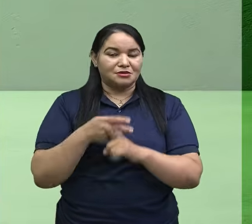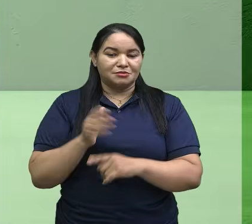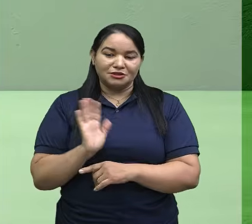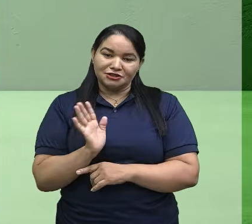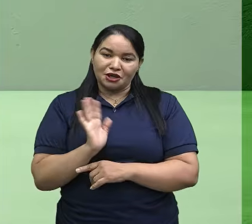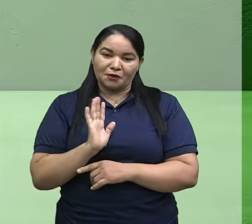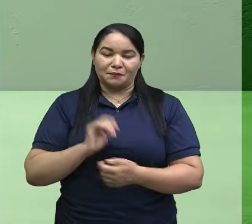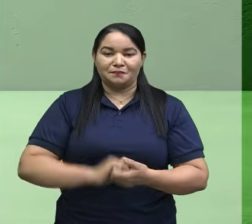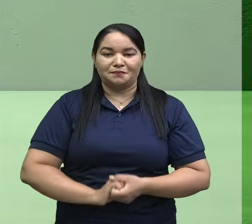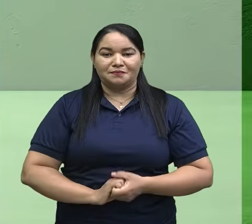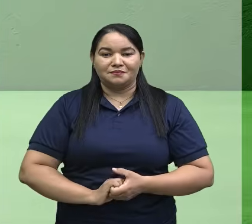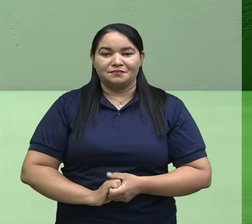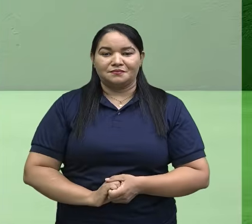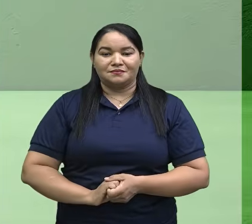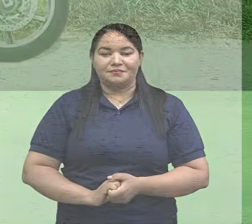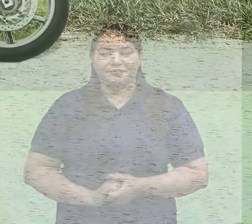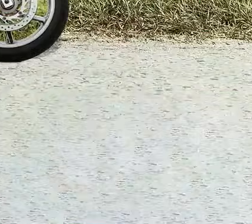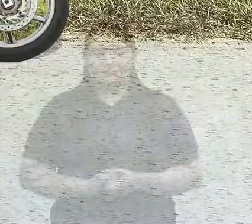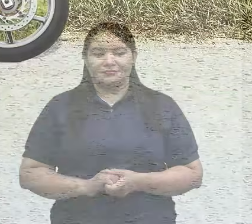oportunidade. Tchau, tchau.